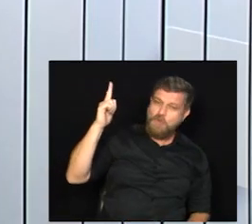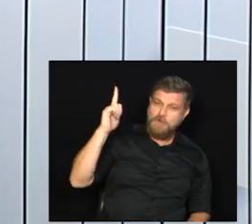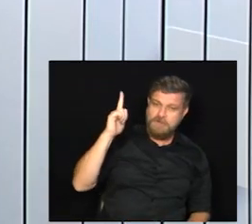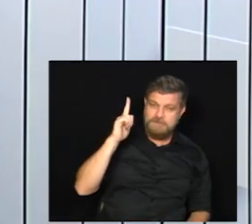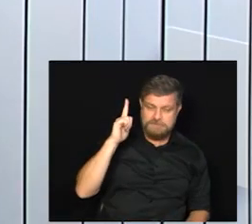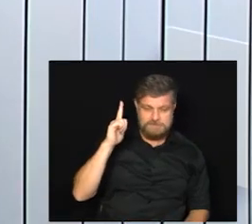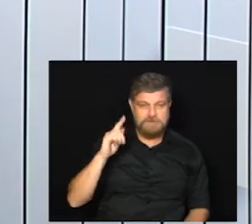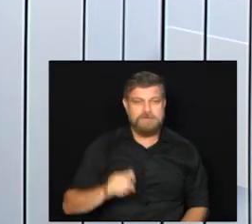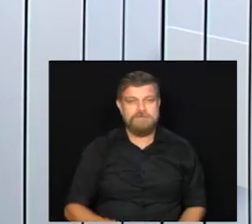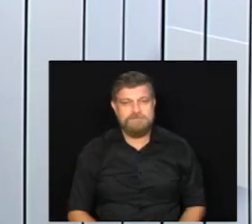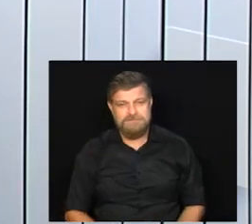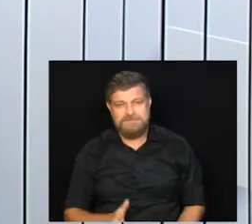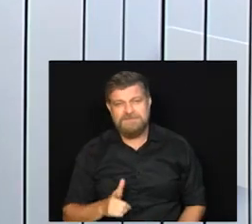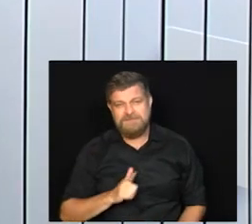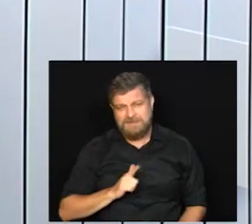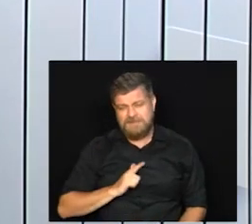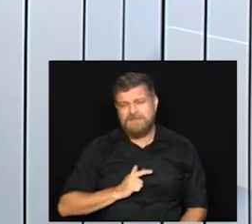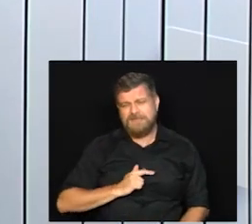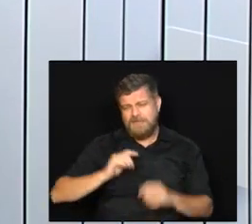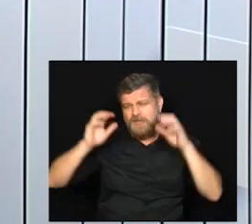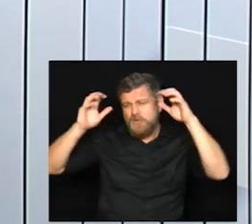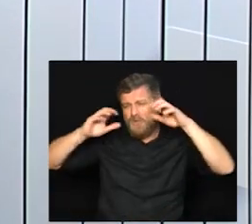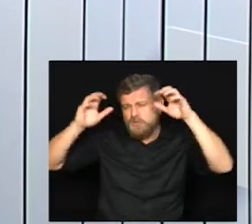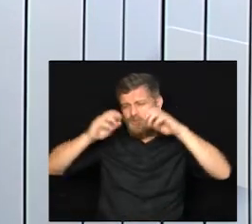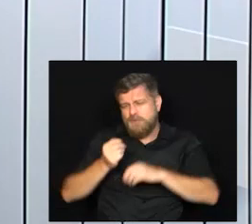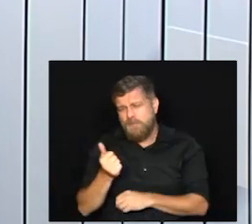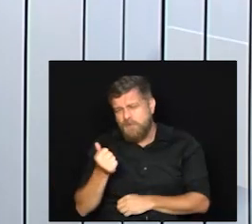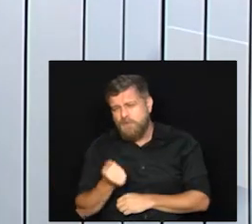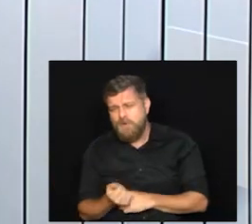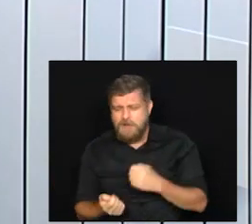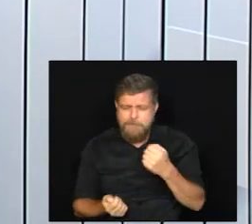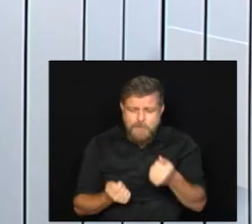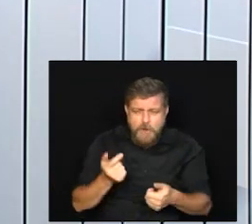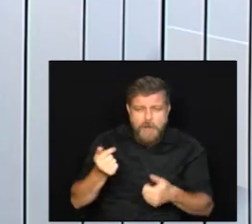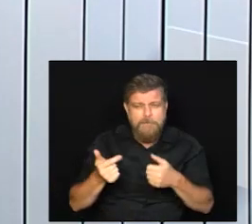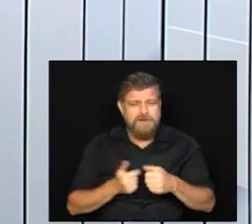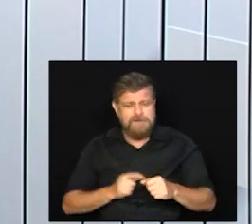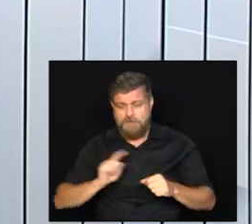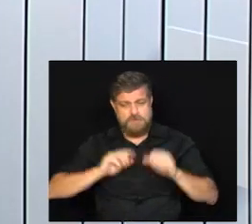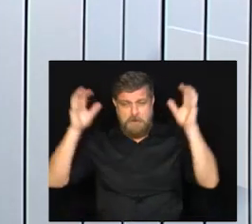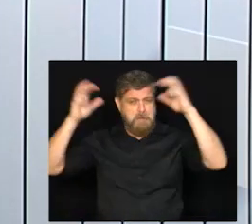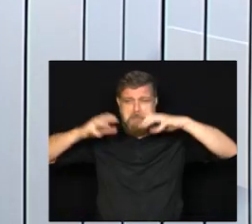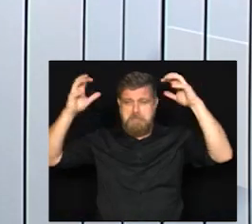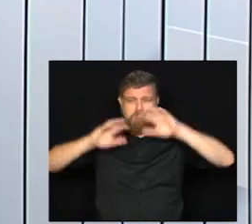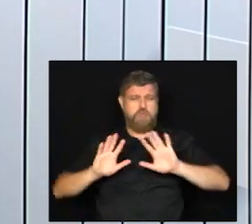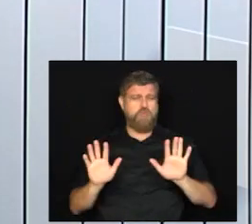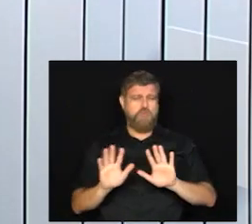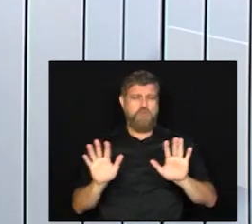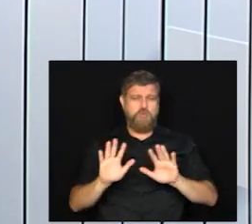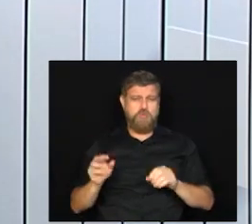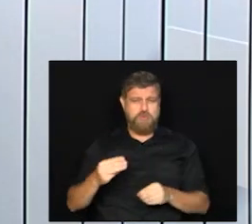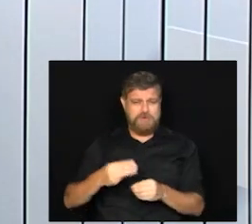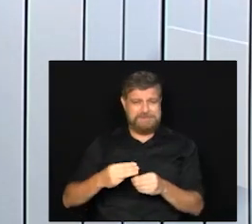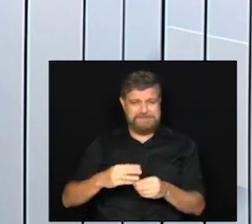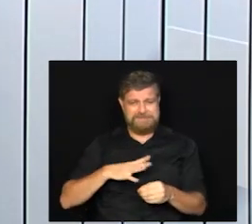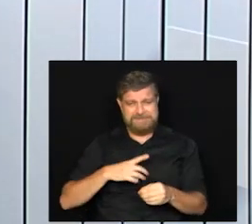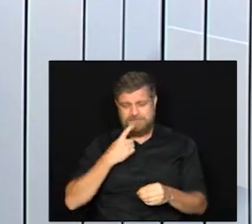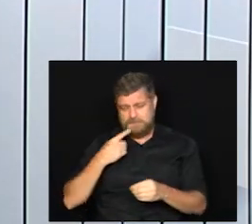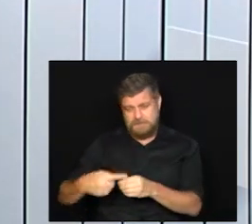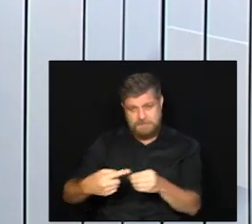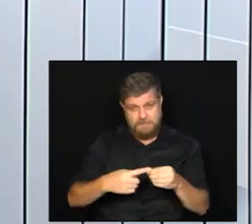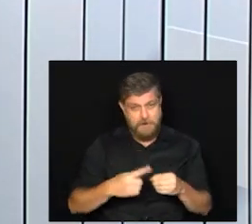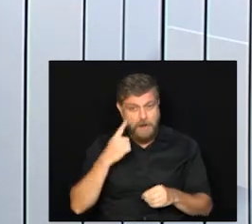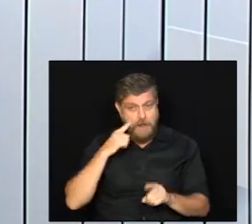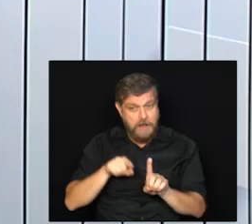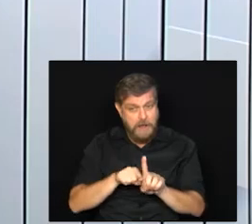entre nuvens e tem previsão de chuva, só que isolada, sem muita intensidade aqui para a nossa região. Vamos às